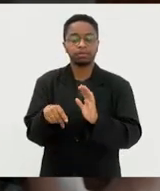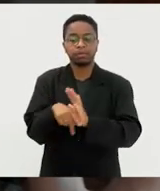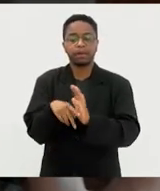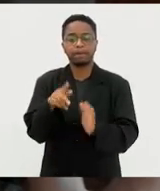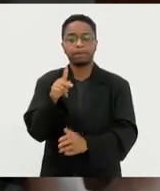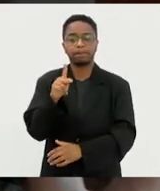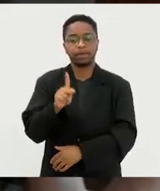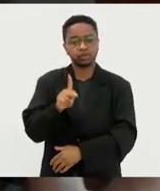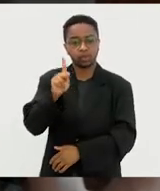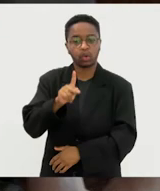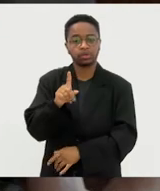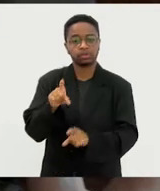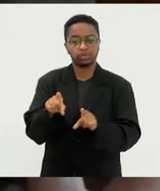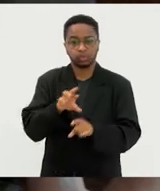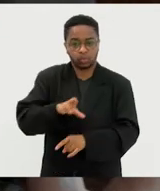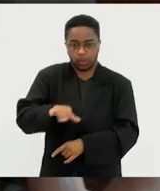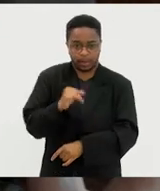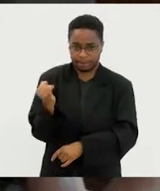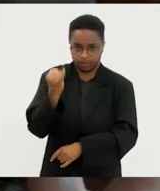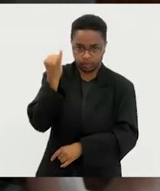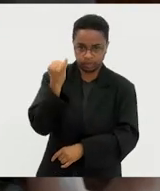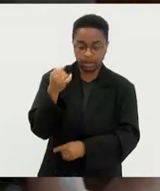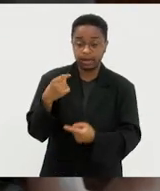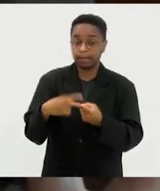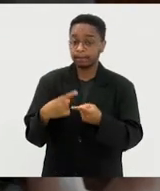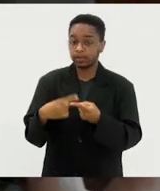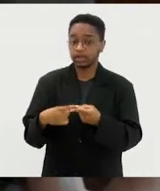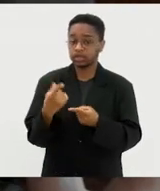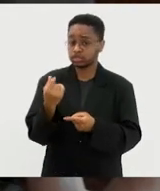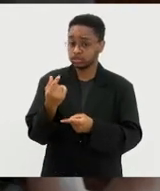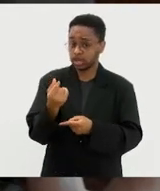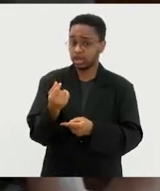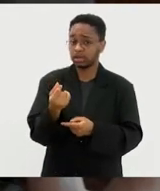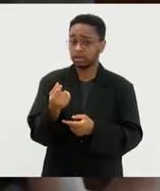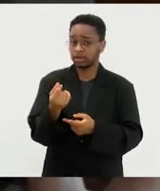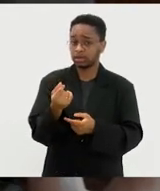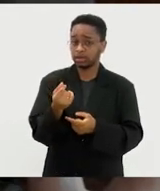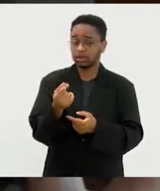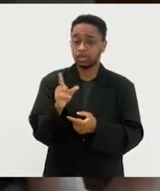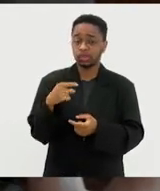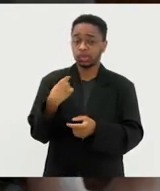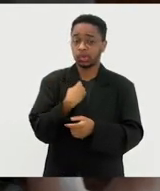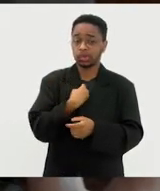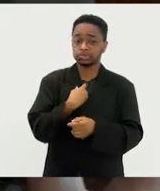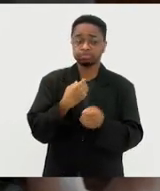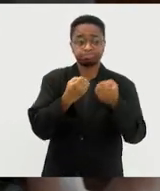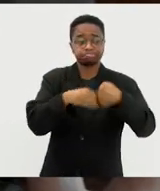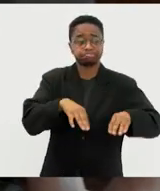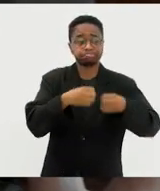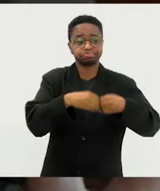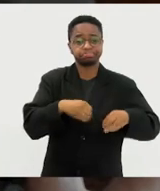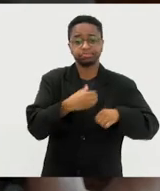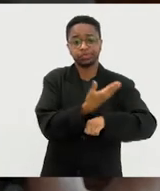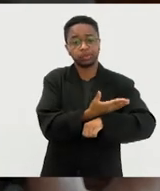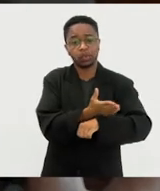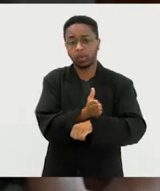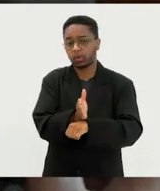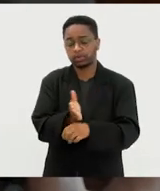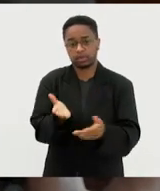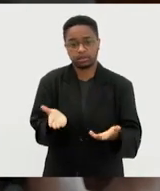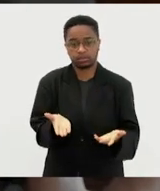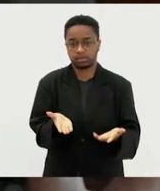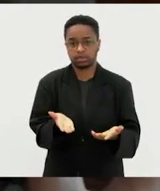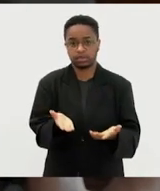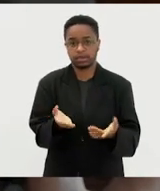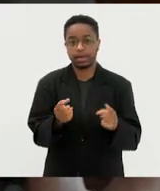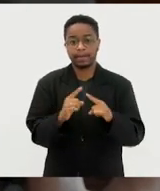extremamente significativa. E é uma receita que a gente toma a bola nas costas imensa. E a bola nas costas imensa é só